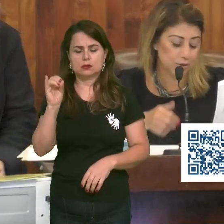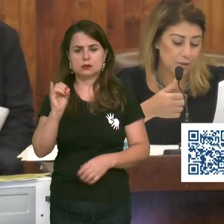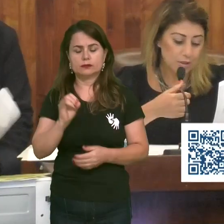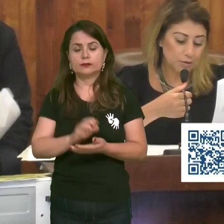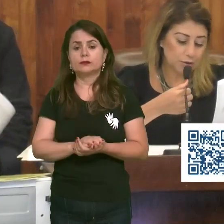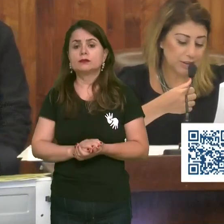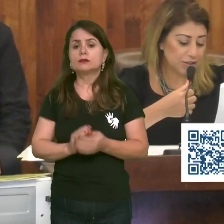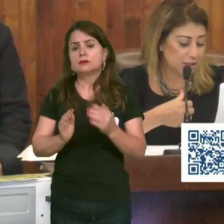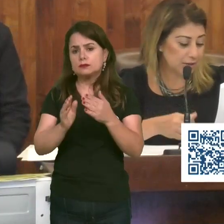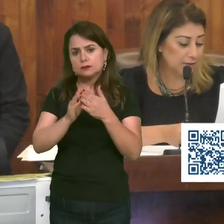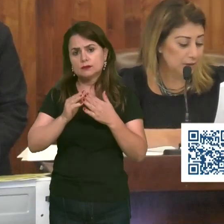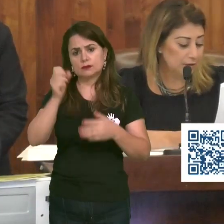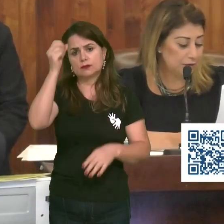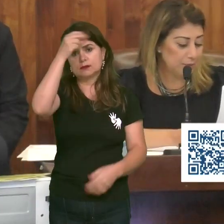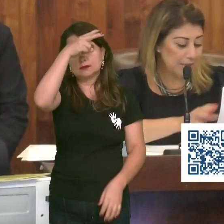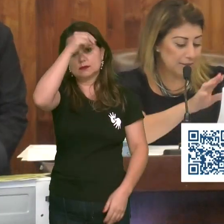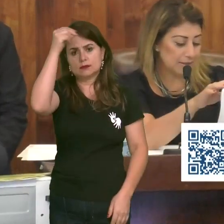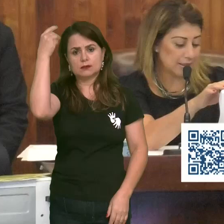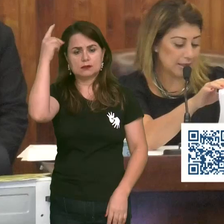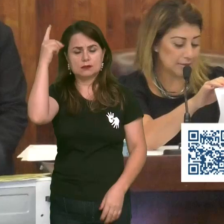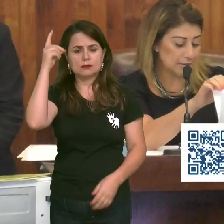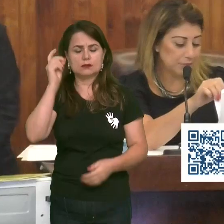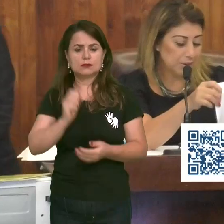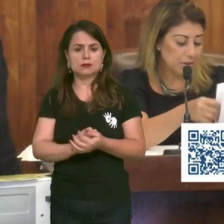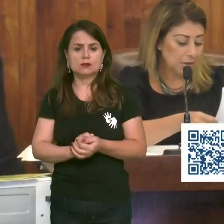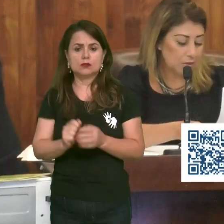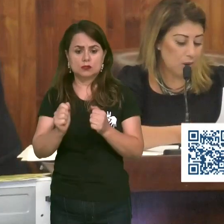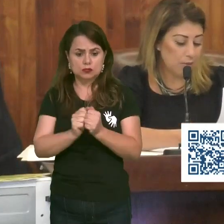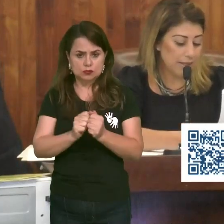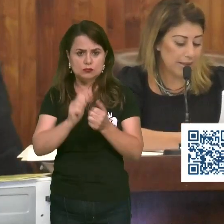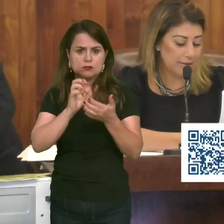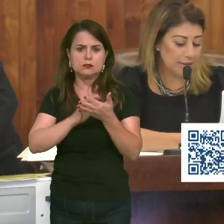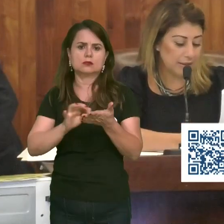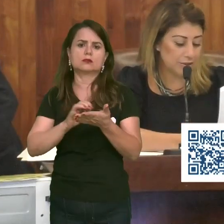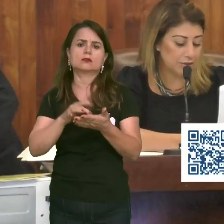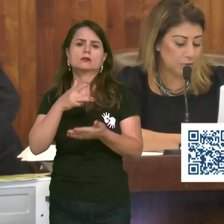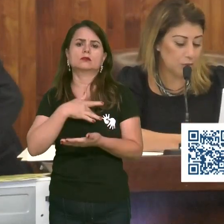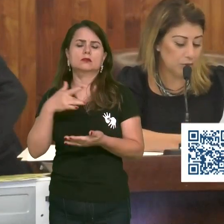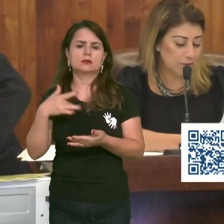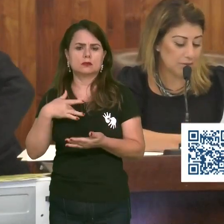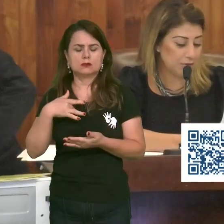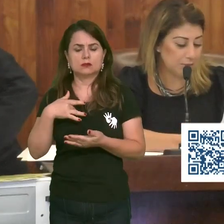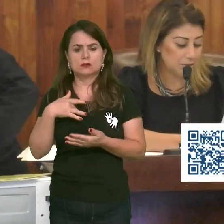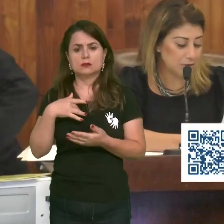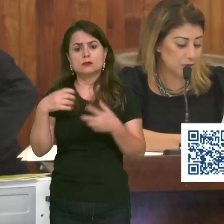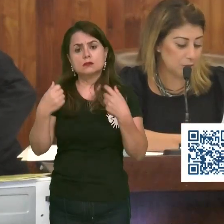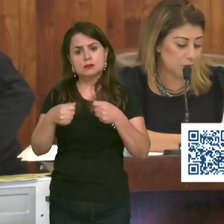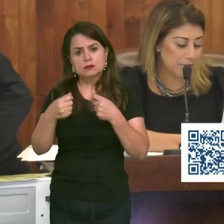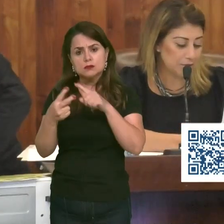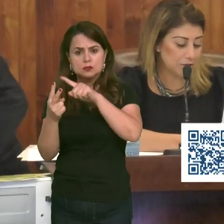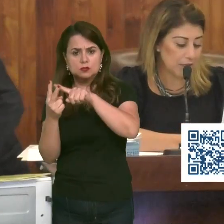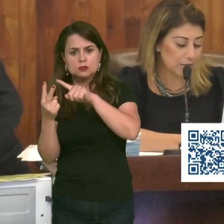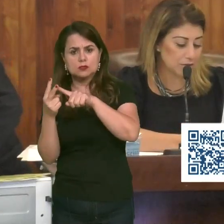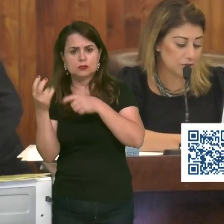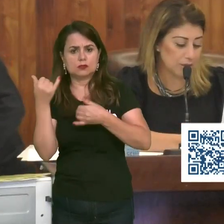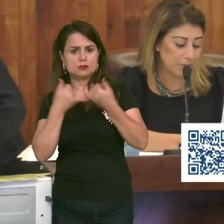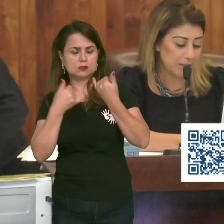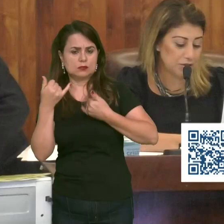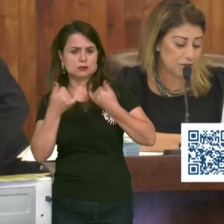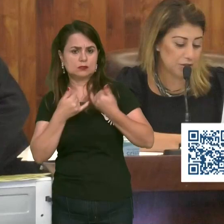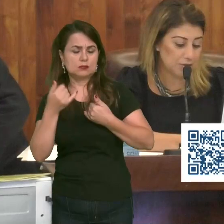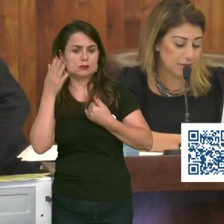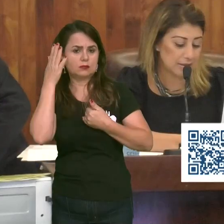da Saúde Dr nexar informarem esta casa qual a realidade quanto as informações sobre o aumento de casos